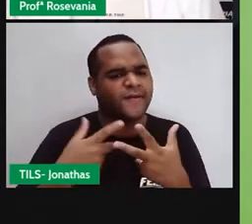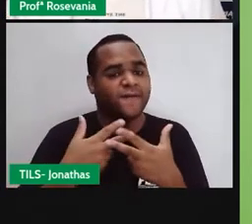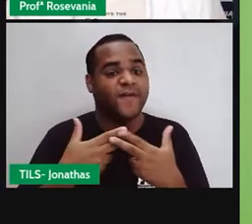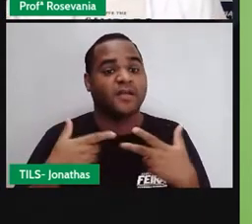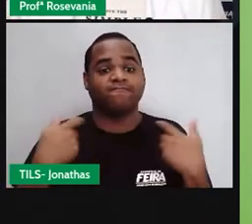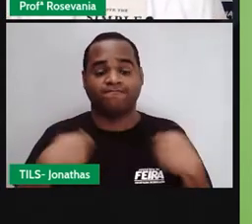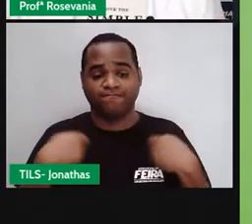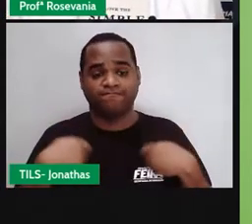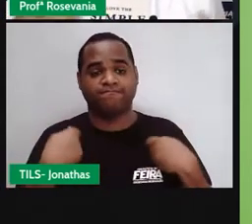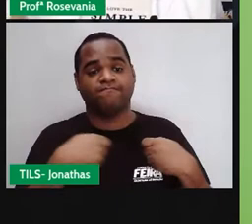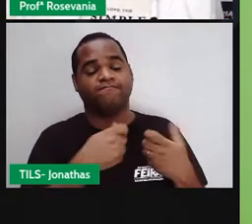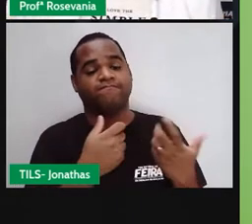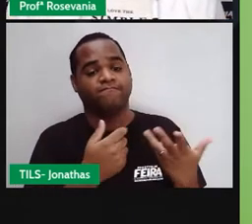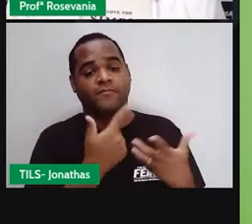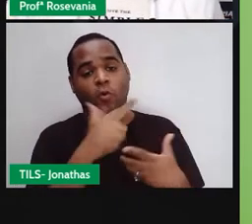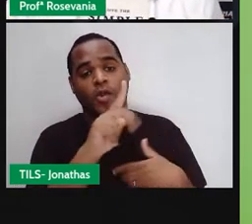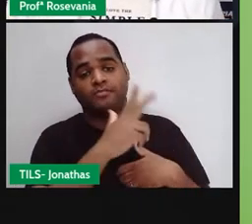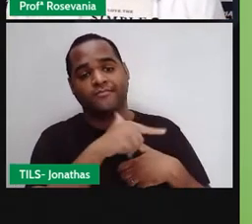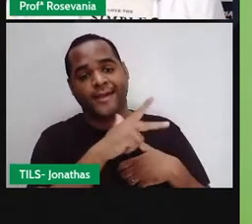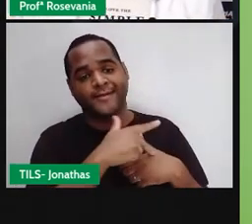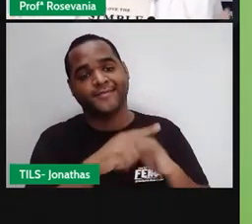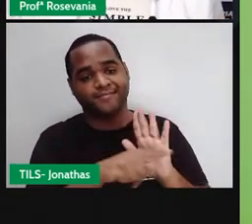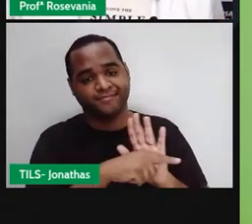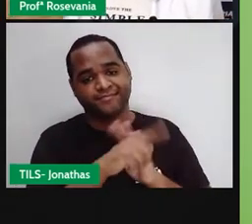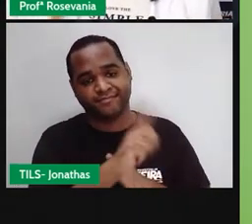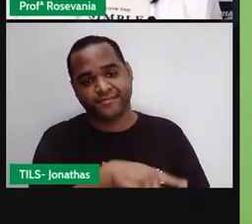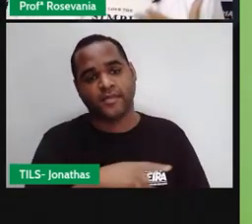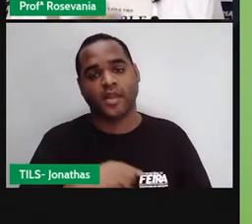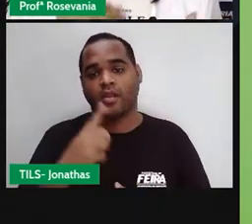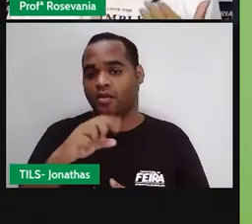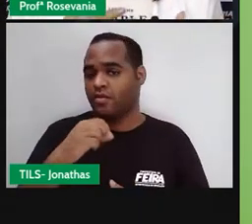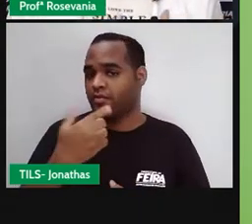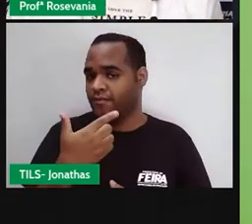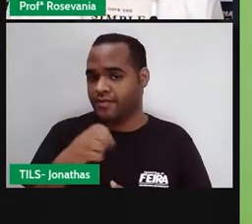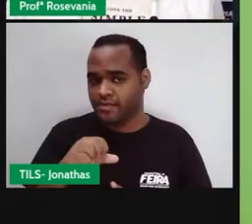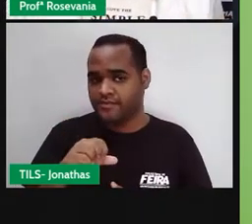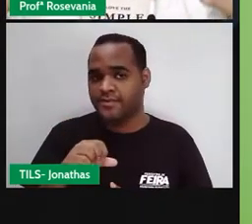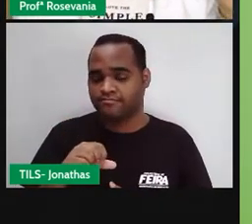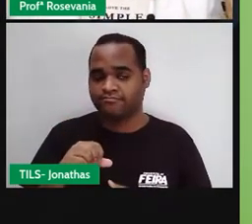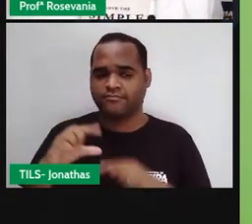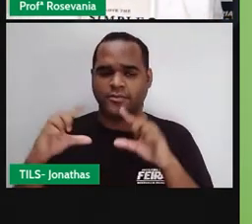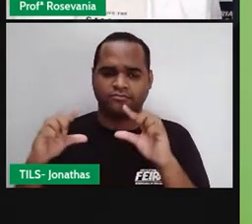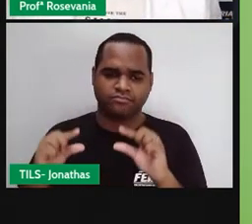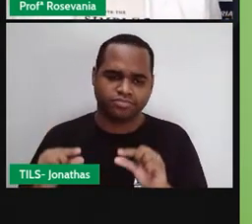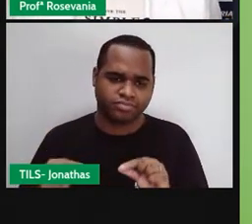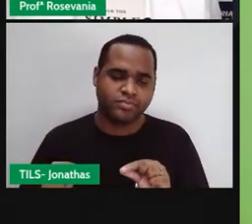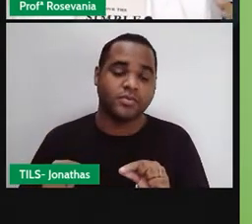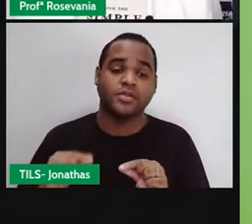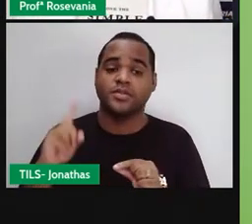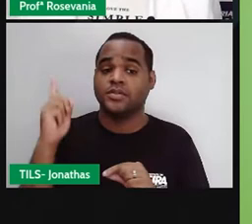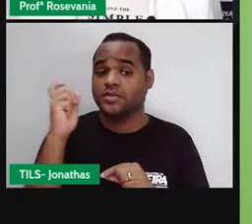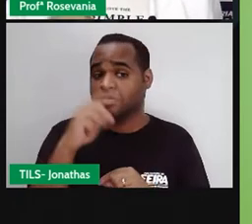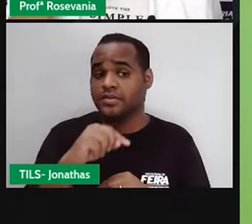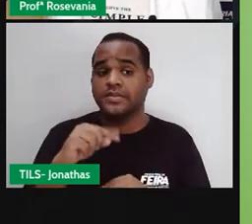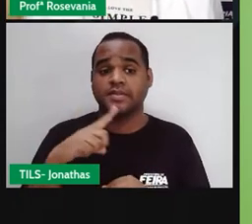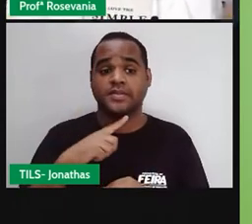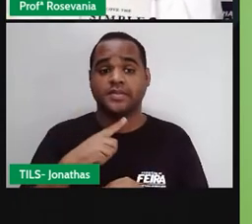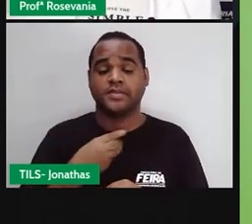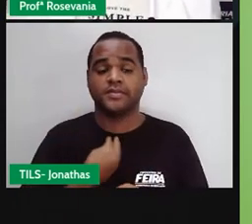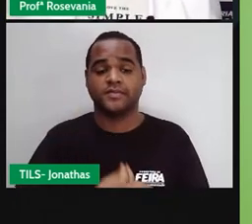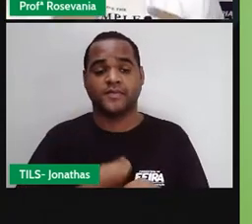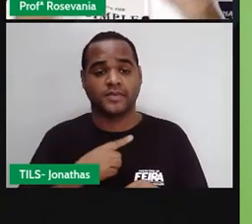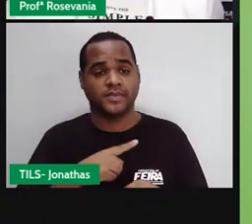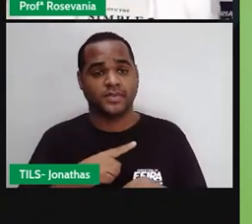precisava importar. Então, com essa crise de 29, começou, né, os nossos comerciantes aqui começaram a prestar atenção um pouco do que